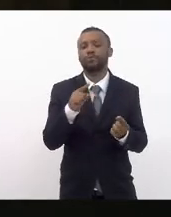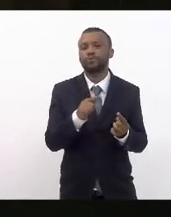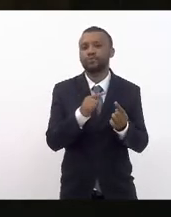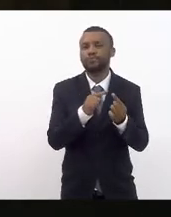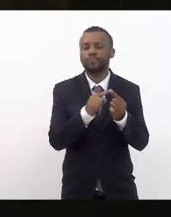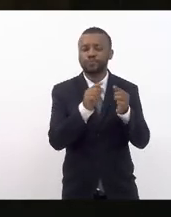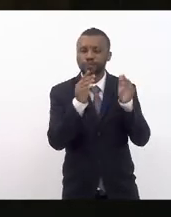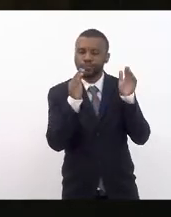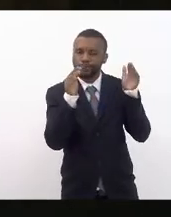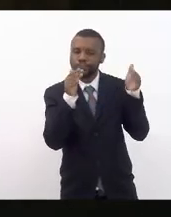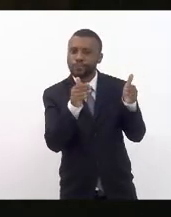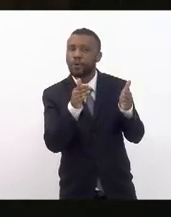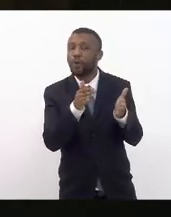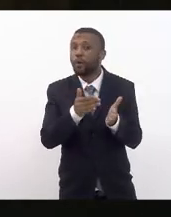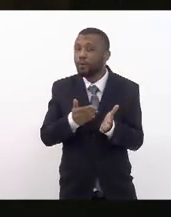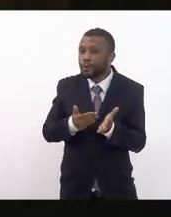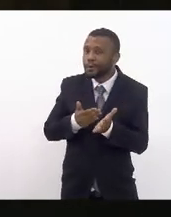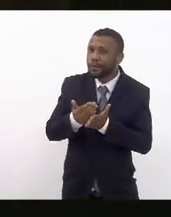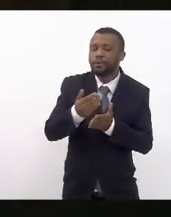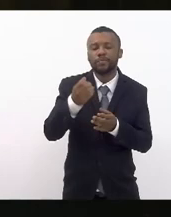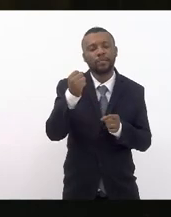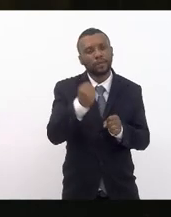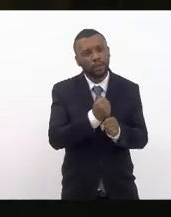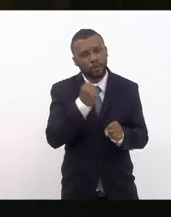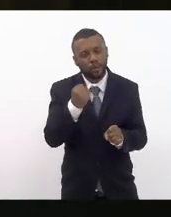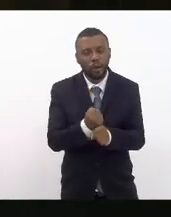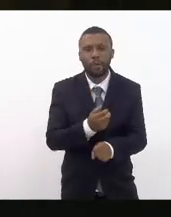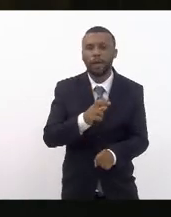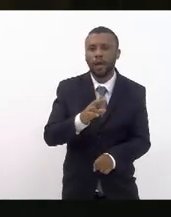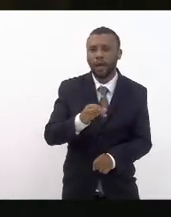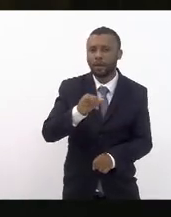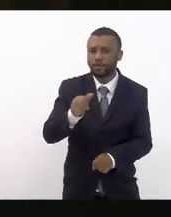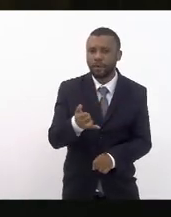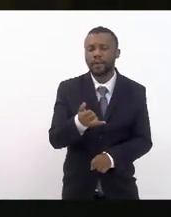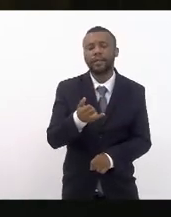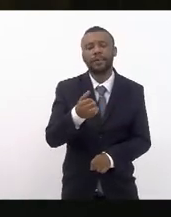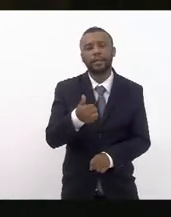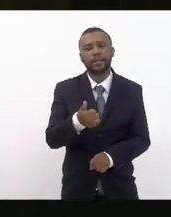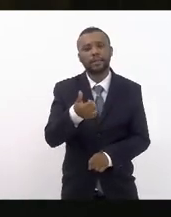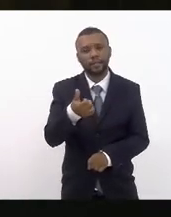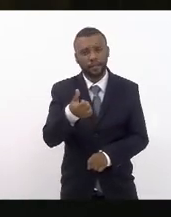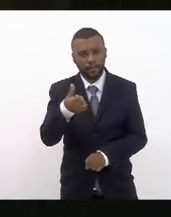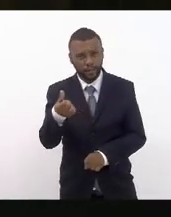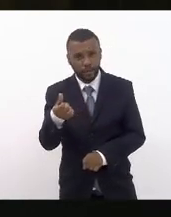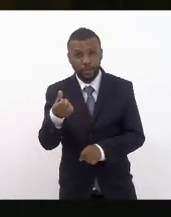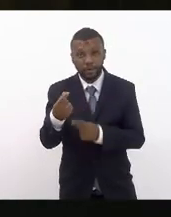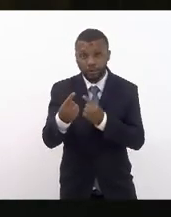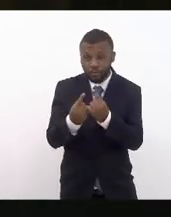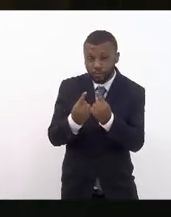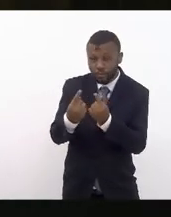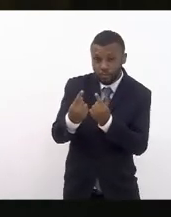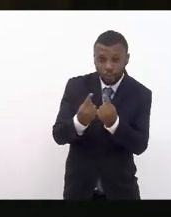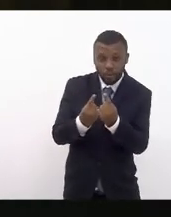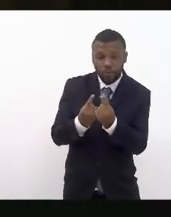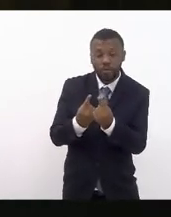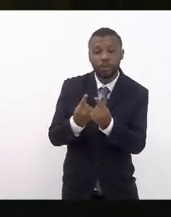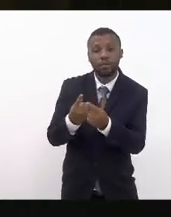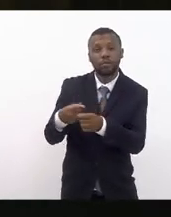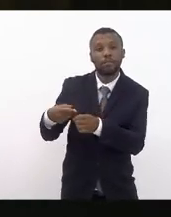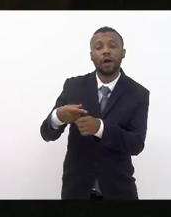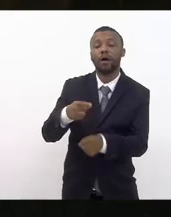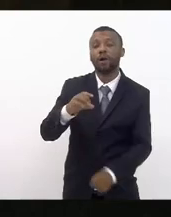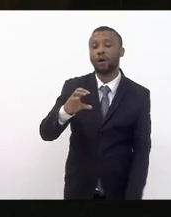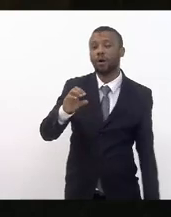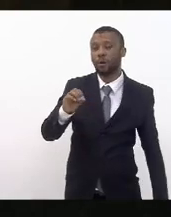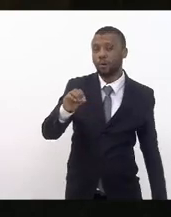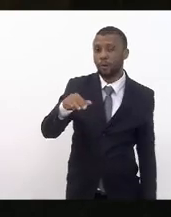o início das obras, não é, da RJ-116 no trecho de Comendador Venâncio, na